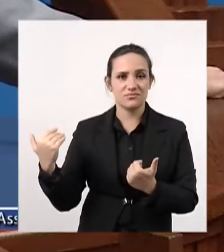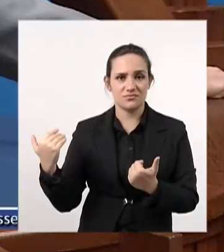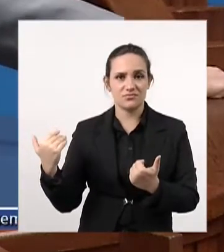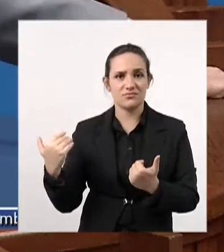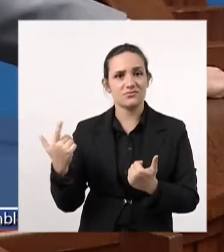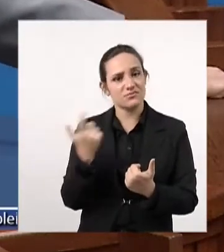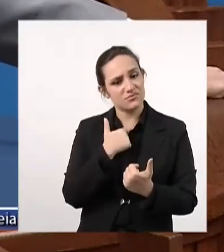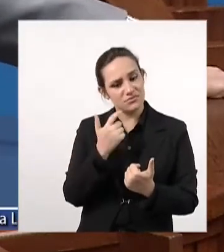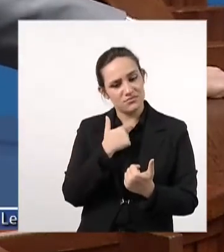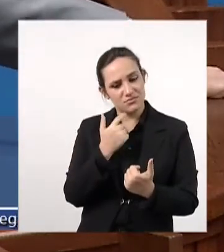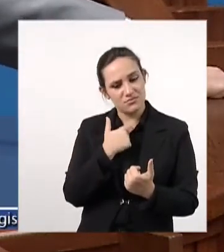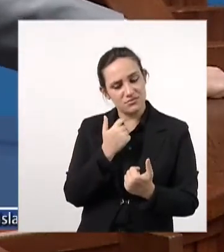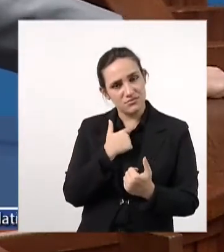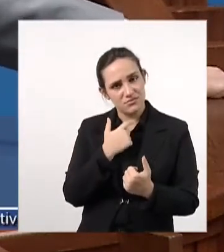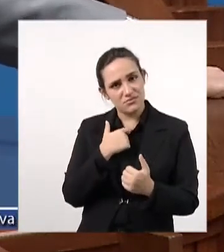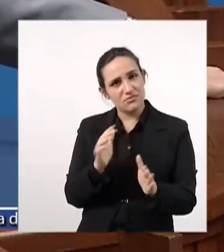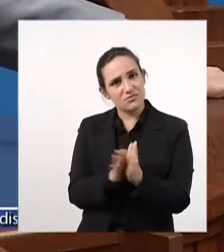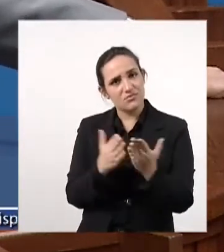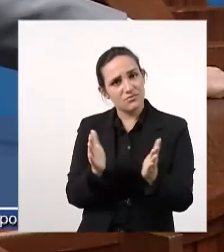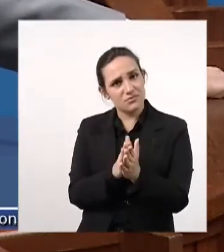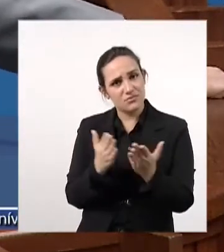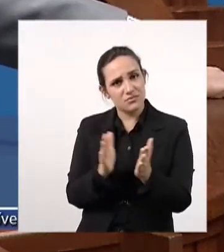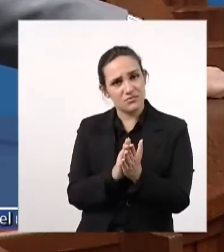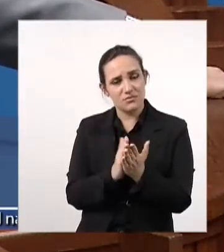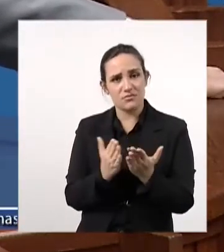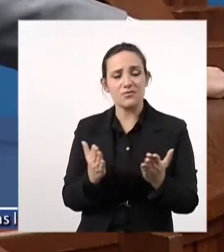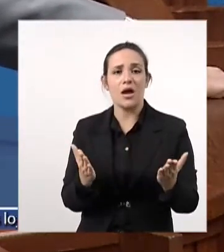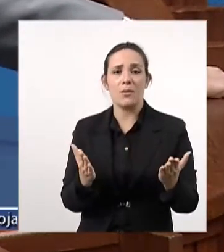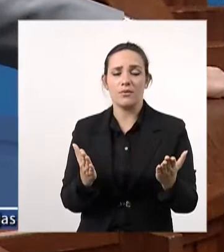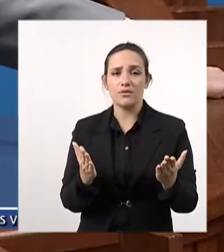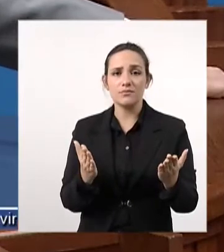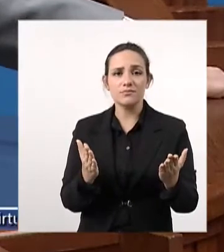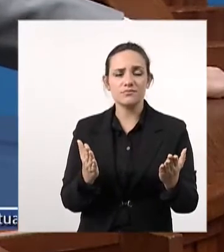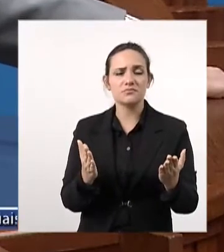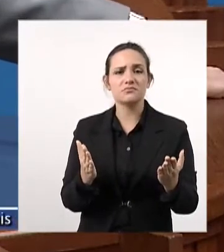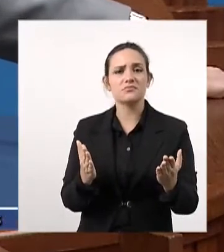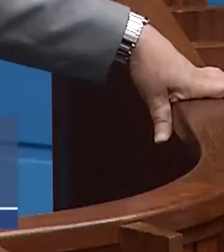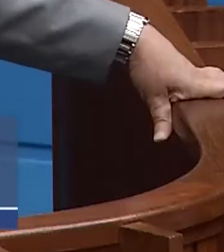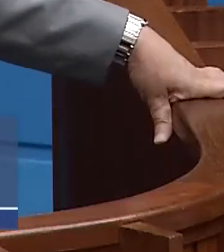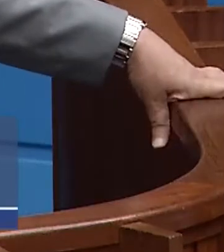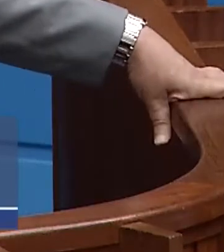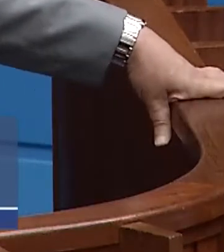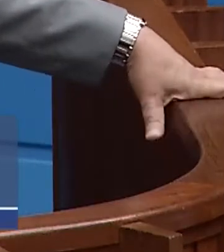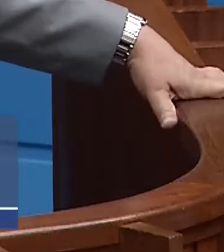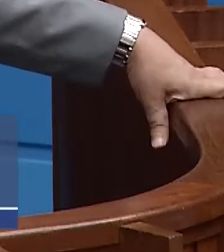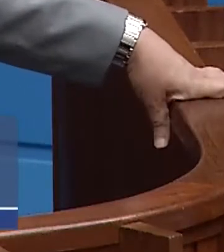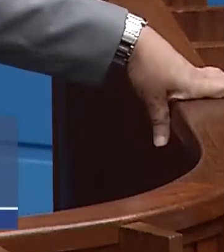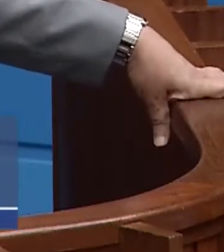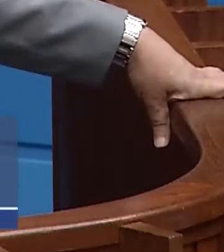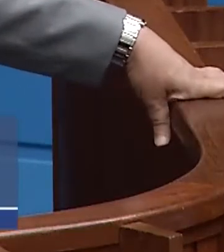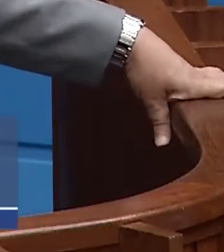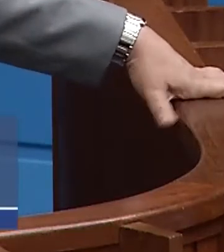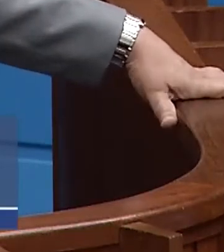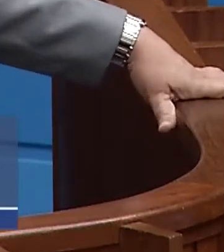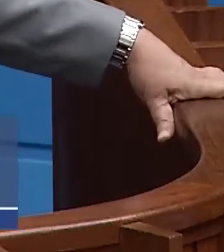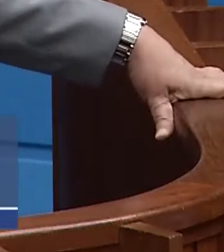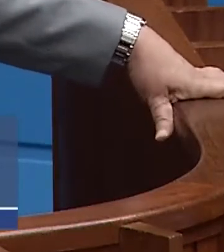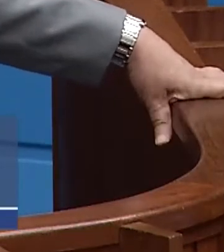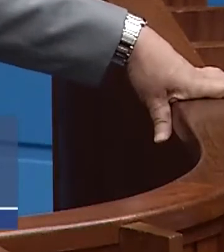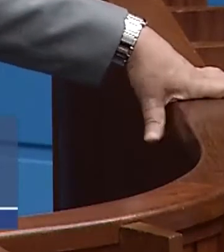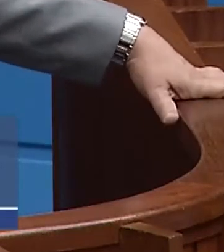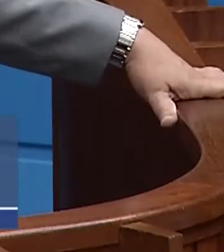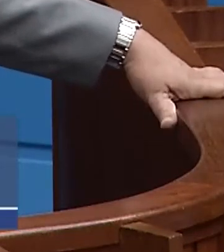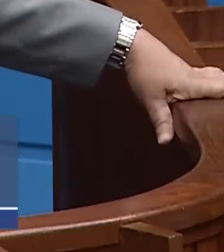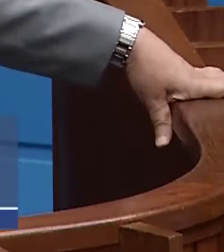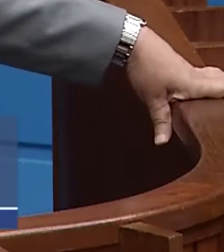muito pobre, e Vossa Excelência tem as mesmas origens, sabe que